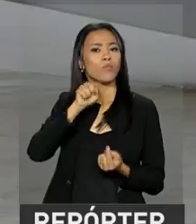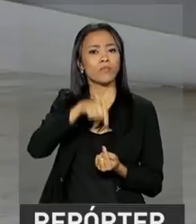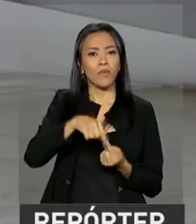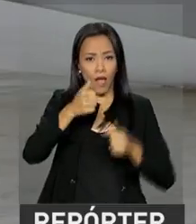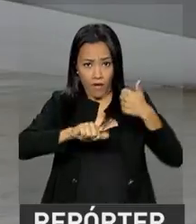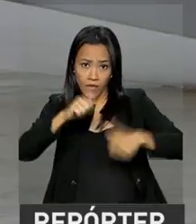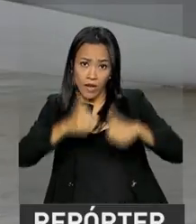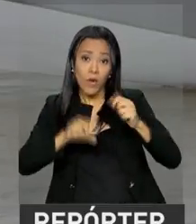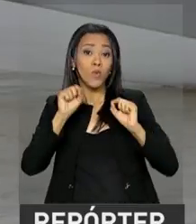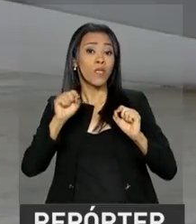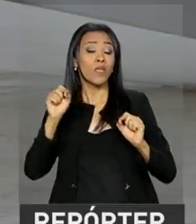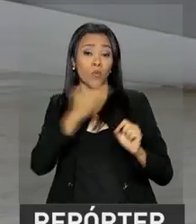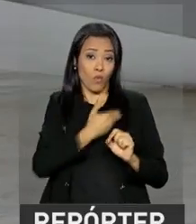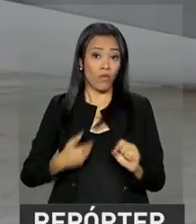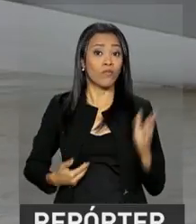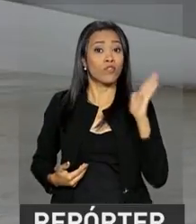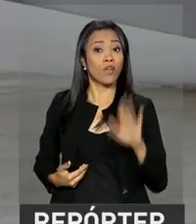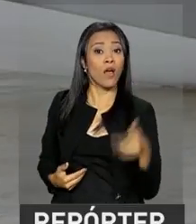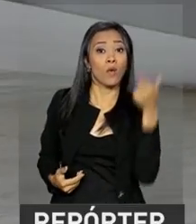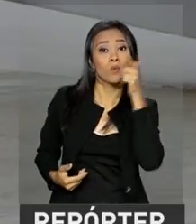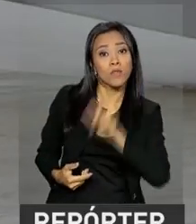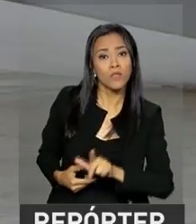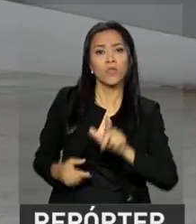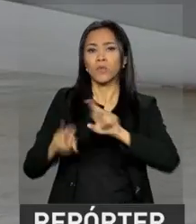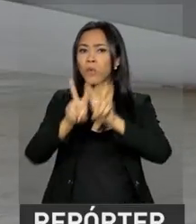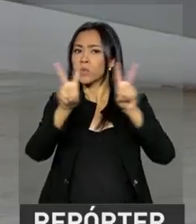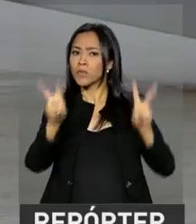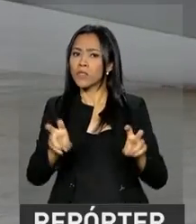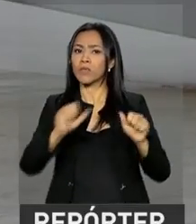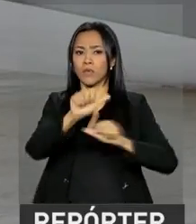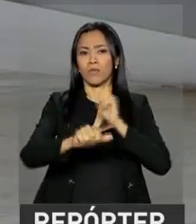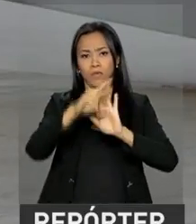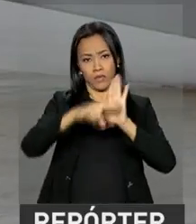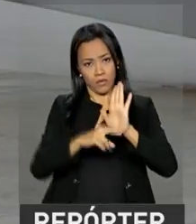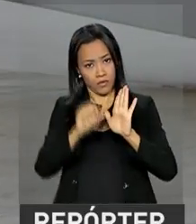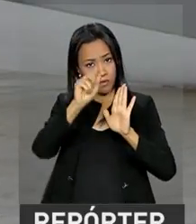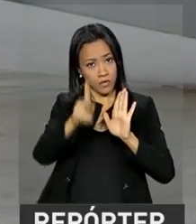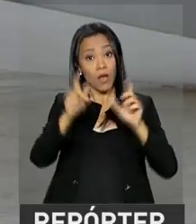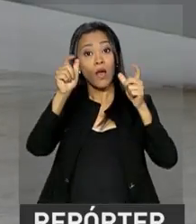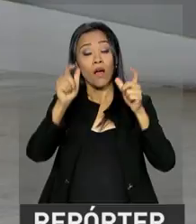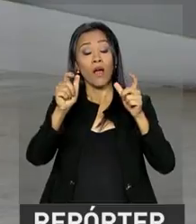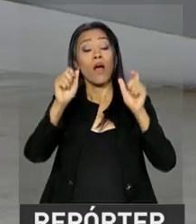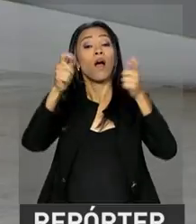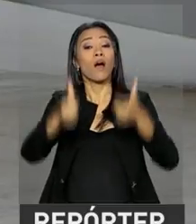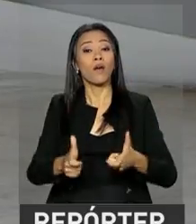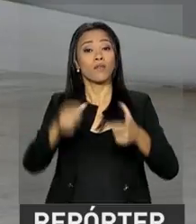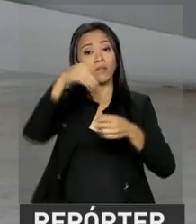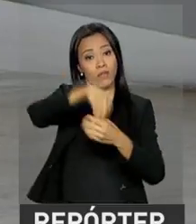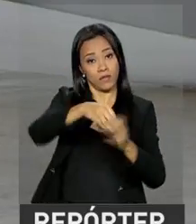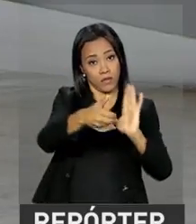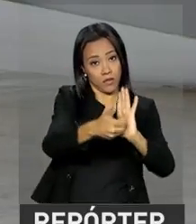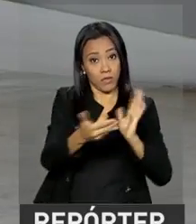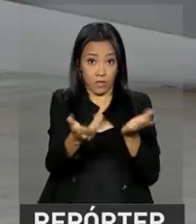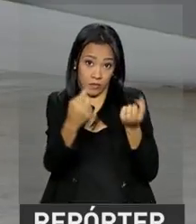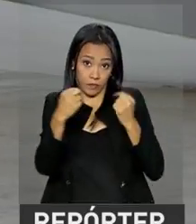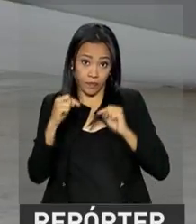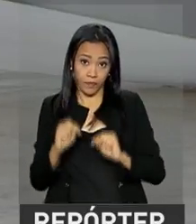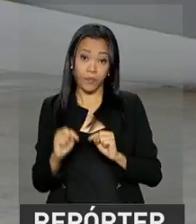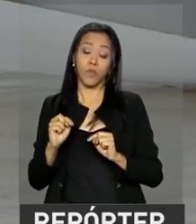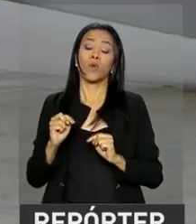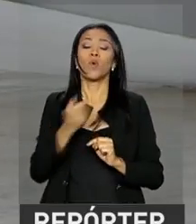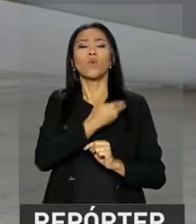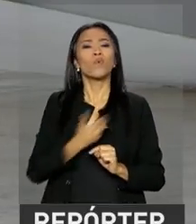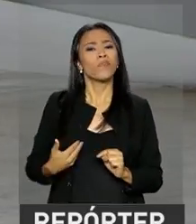pelo governo com relação à tramitação da reforma da previdência na câmara dos deputados já na análise do governo